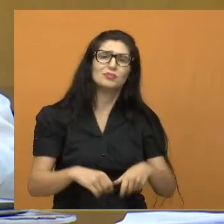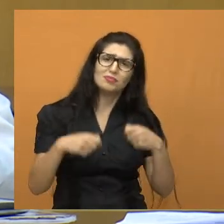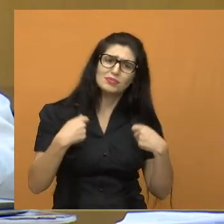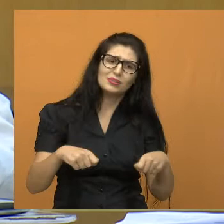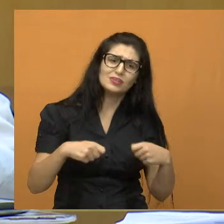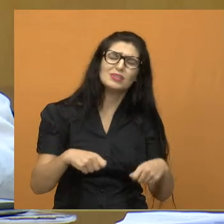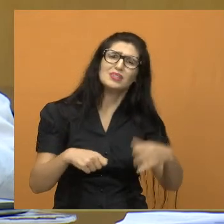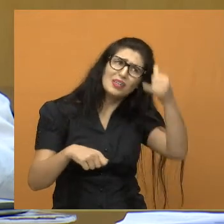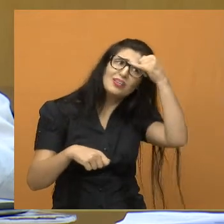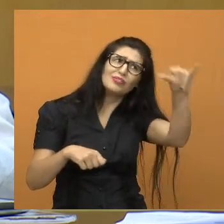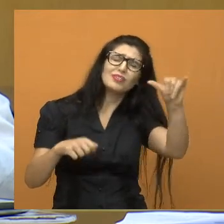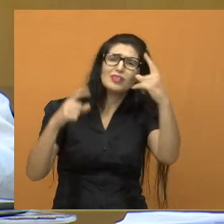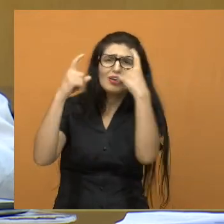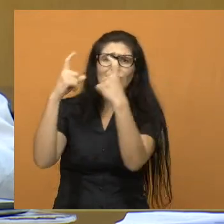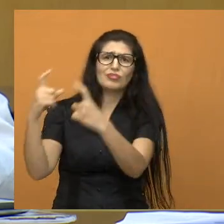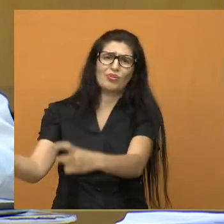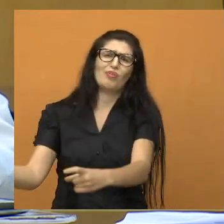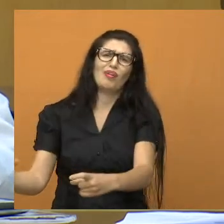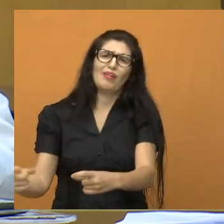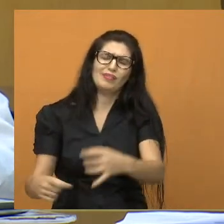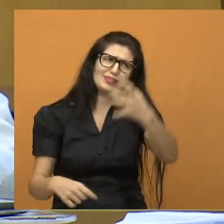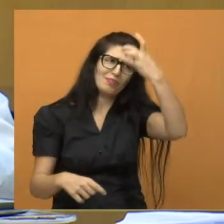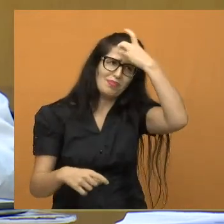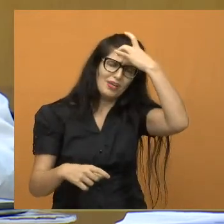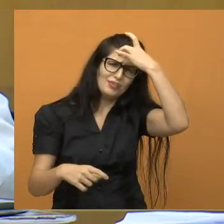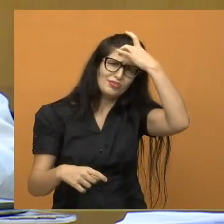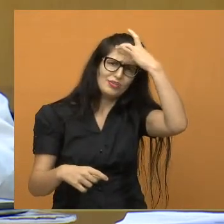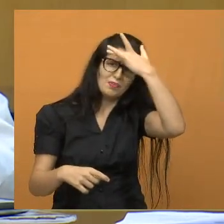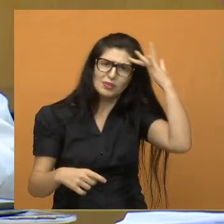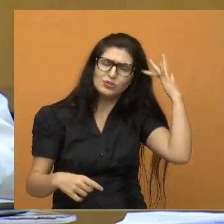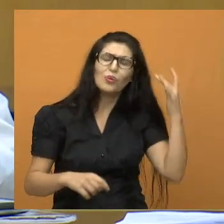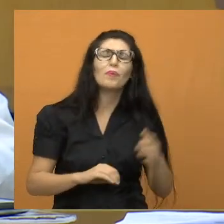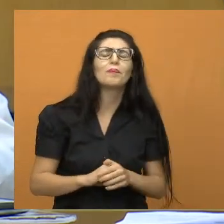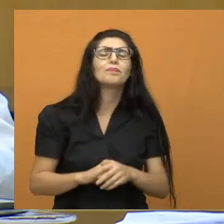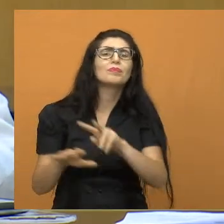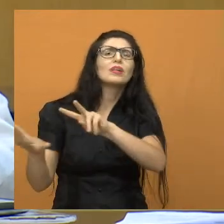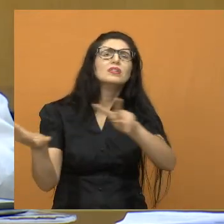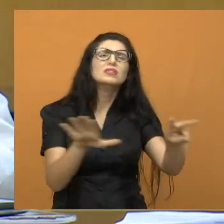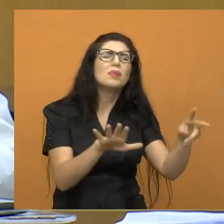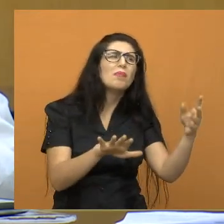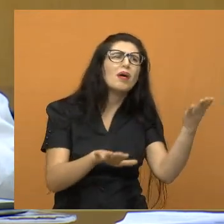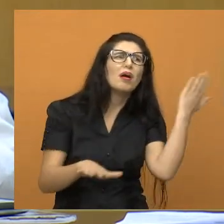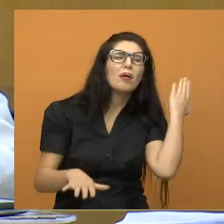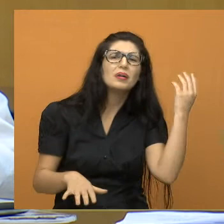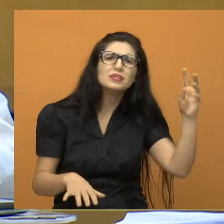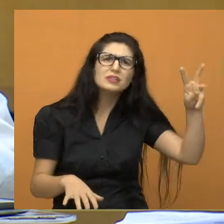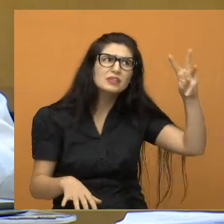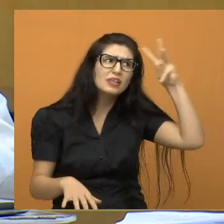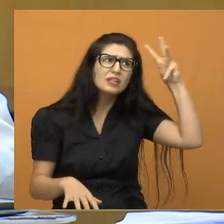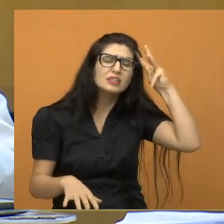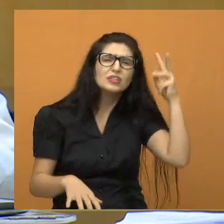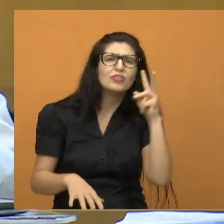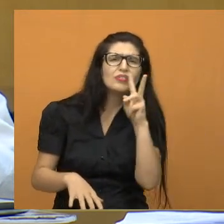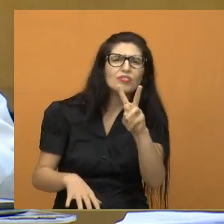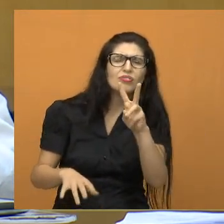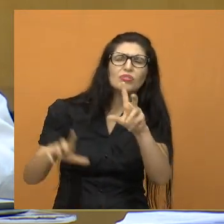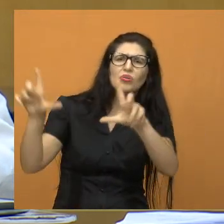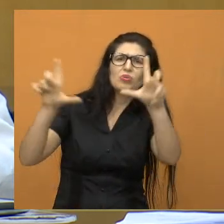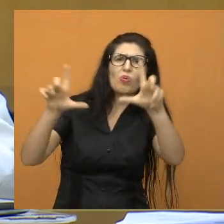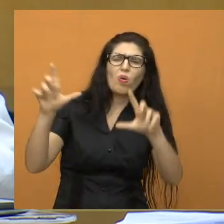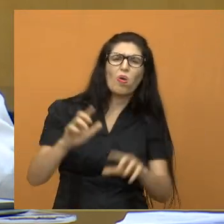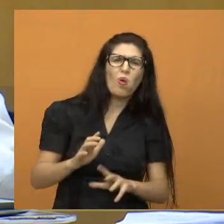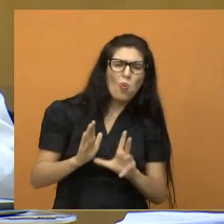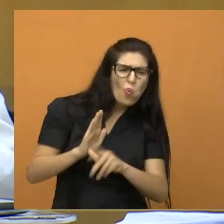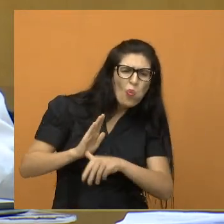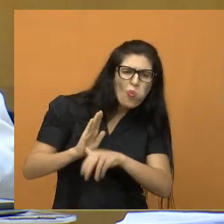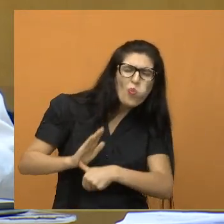Eu assisti até com tristeza que parece que essa semana, terça-feira, vi um noticiário, houve um assalto na Praça